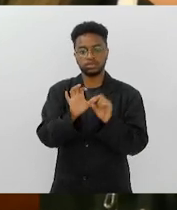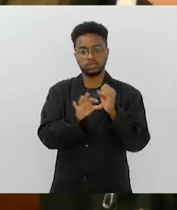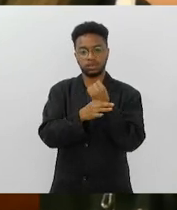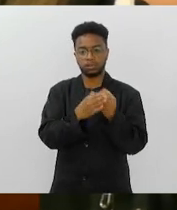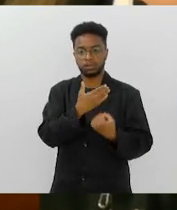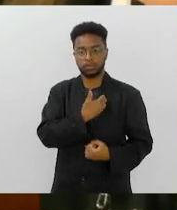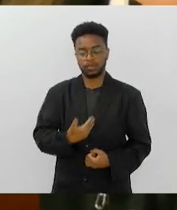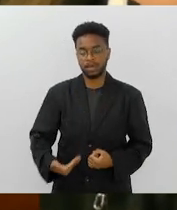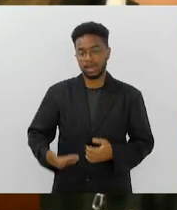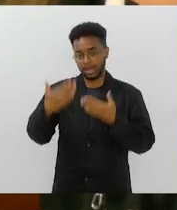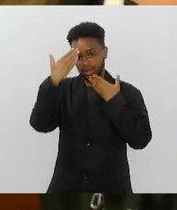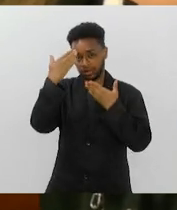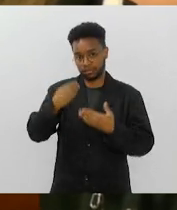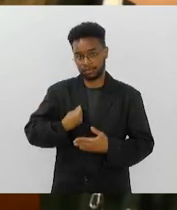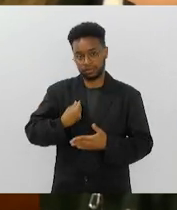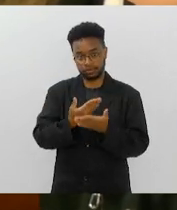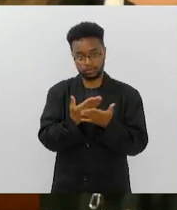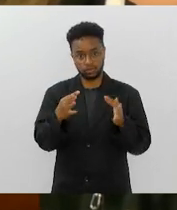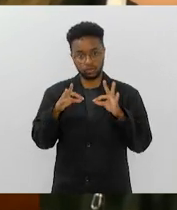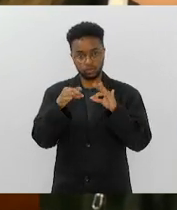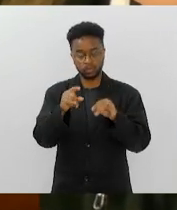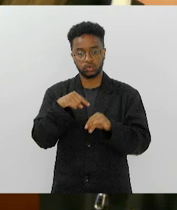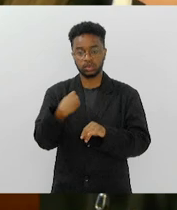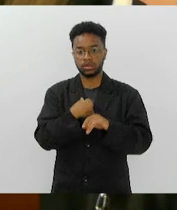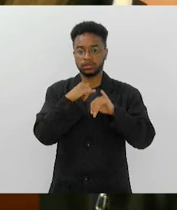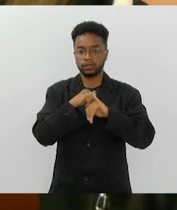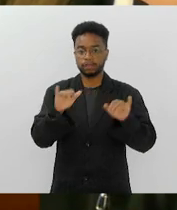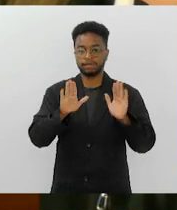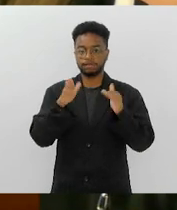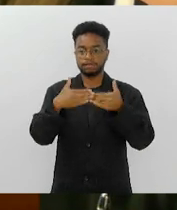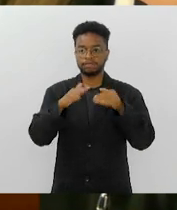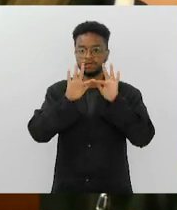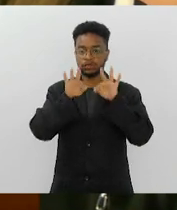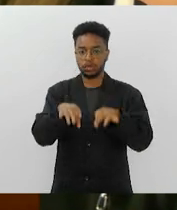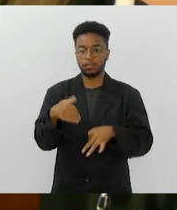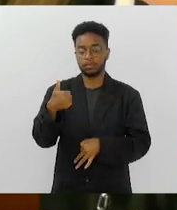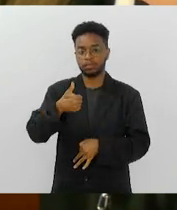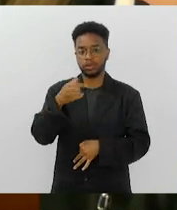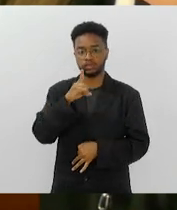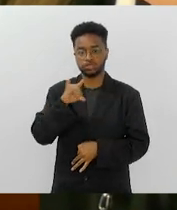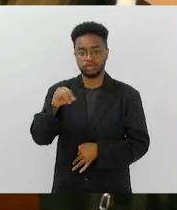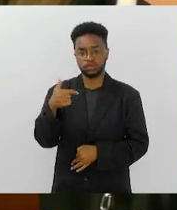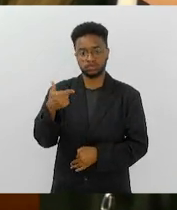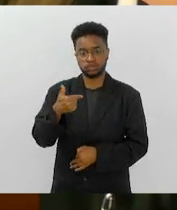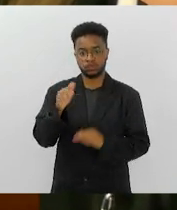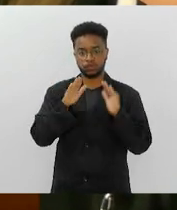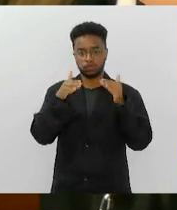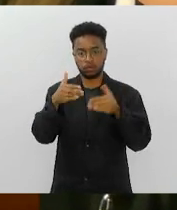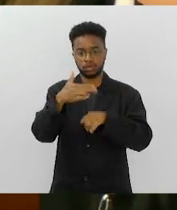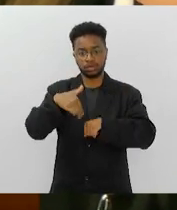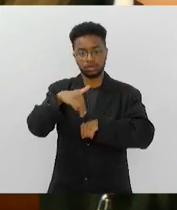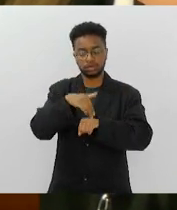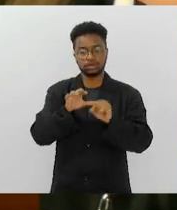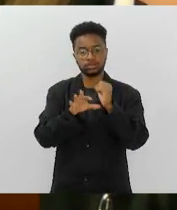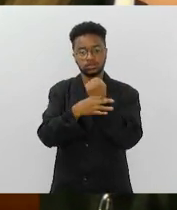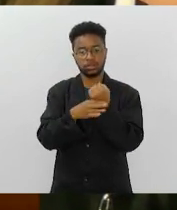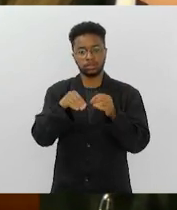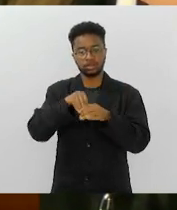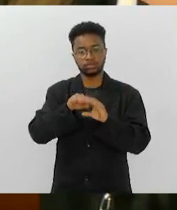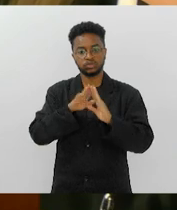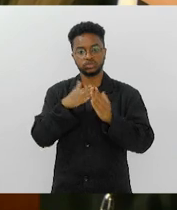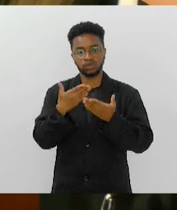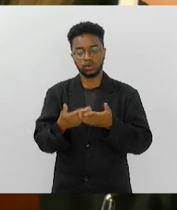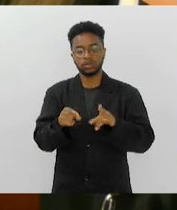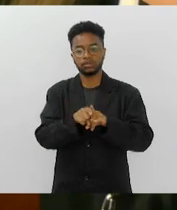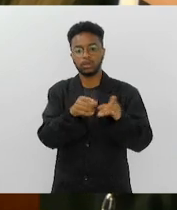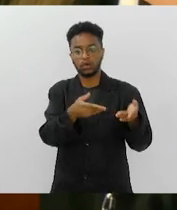agradece a presença de todos. Declaramos encerrado o primeiro dia do 2º Fórum Nacional de Segurança Escolar e